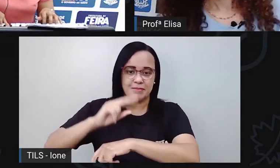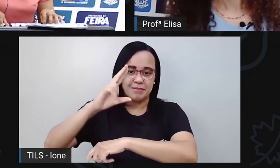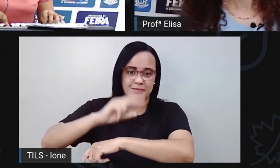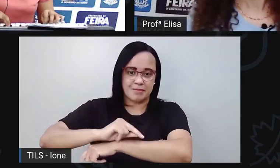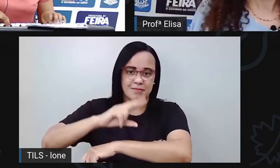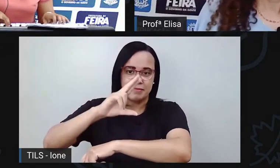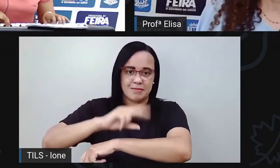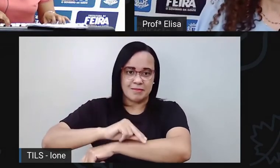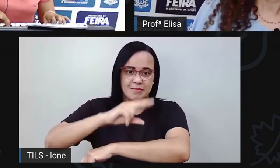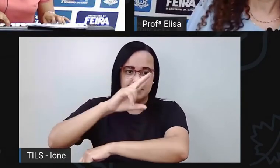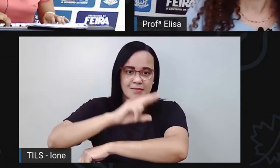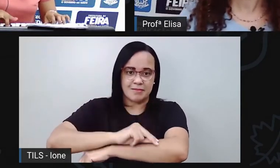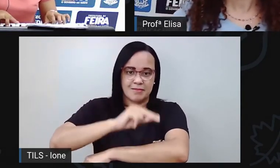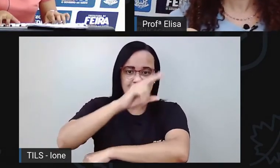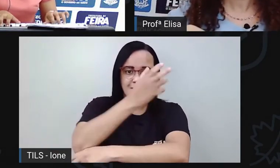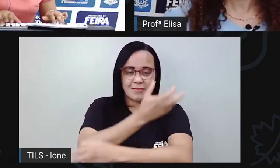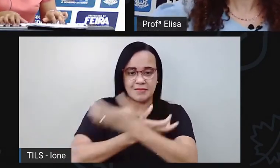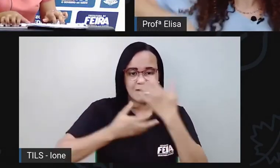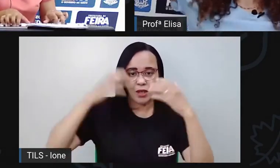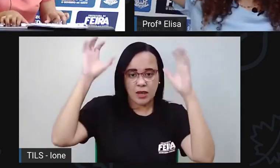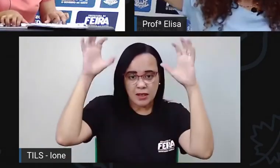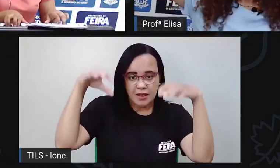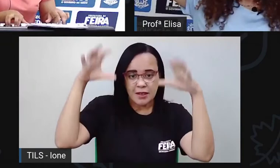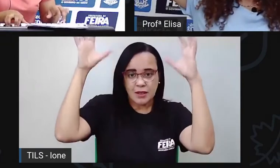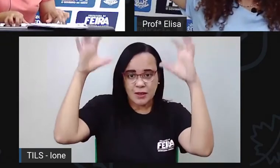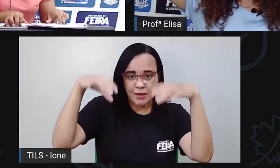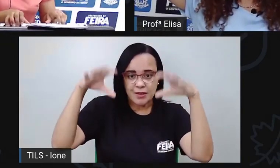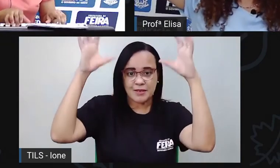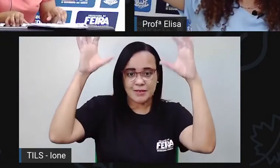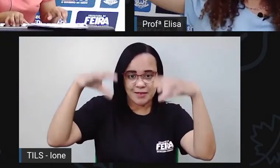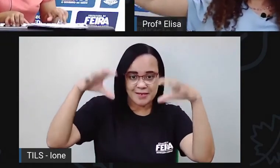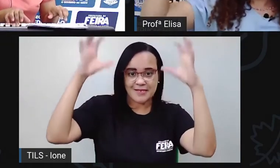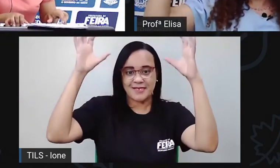ele quando ele canta quando vai chover